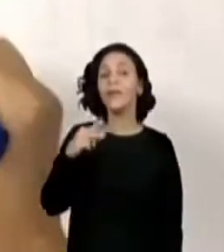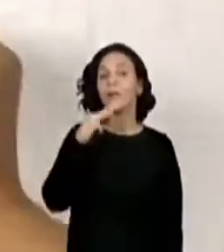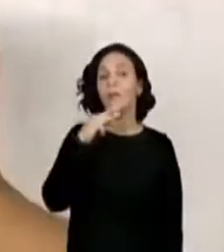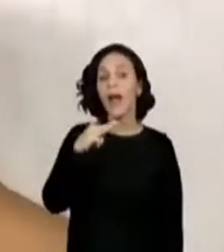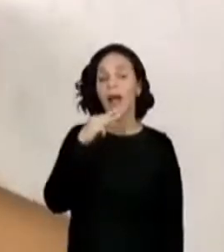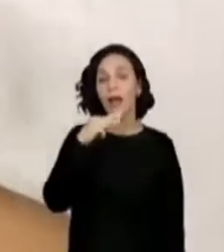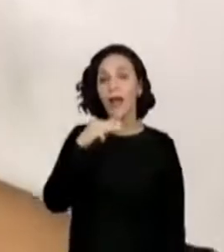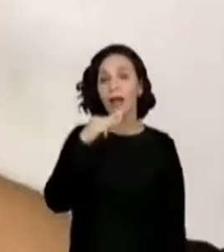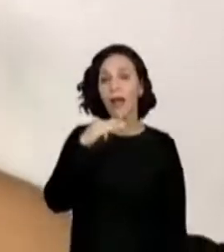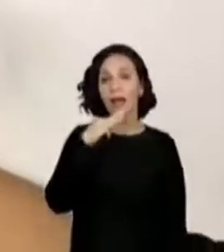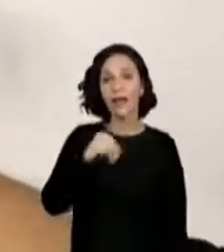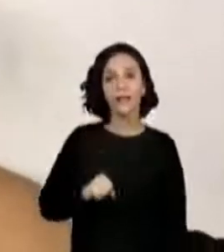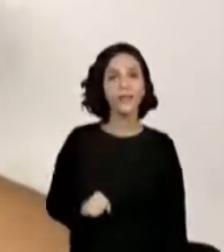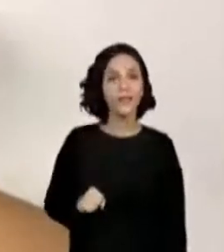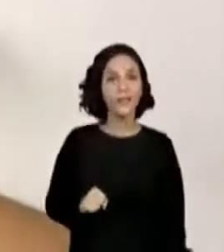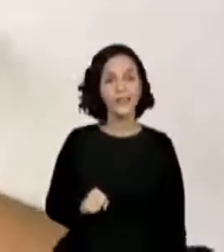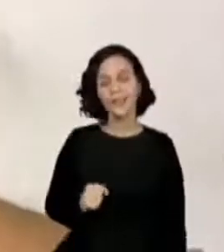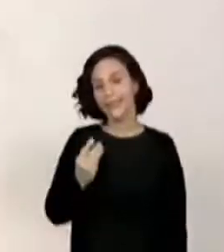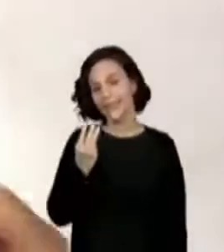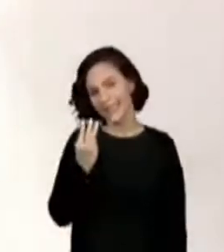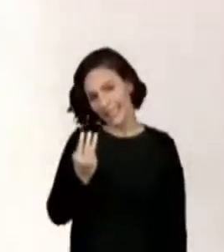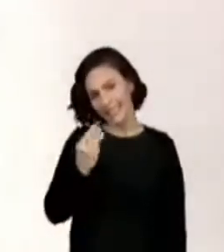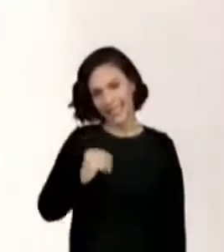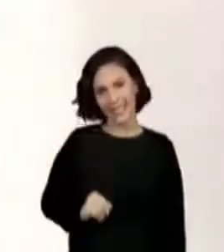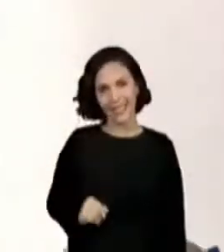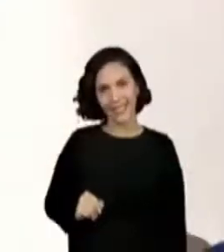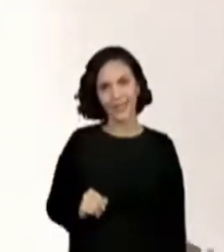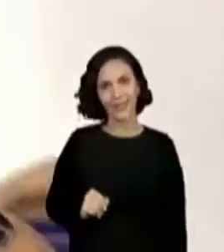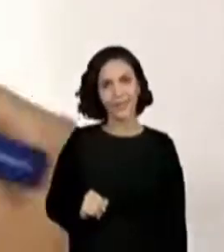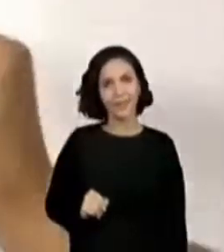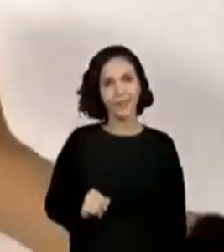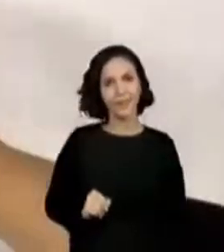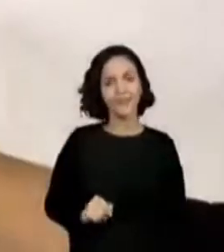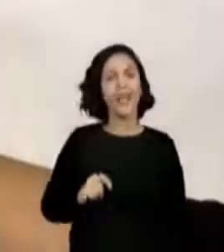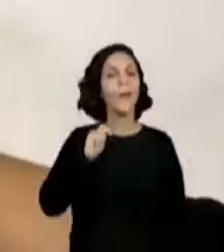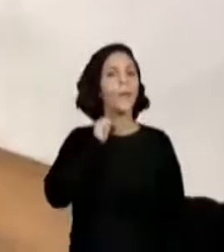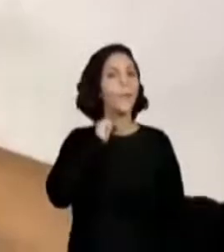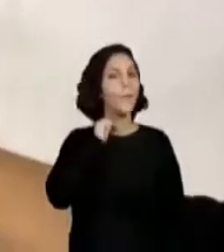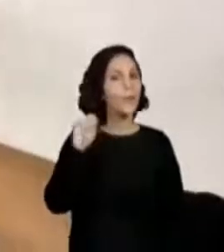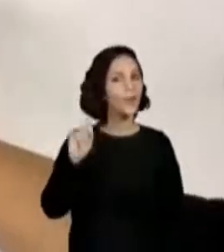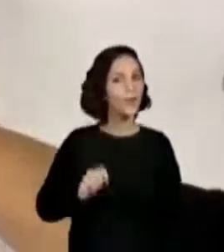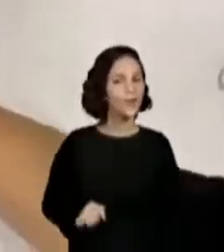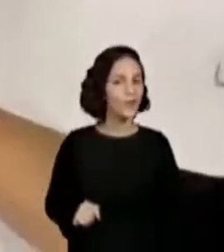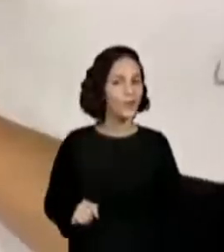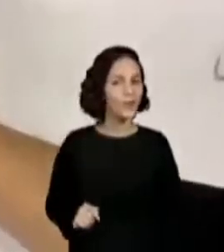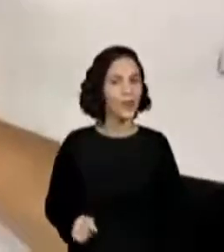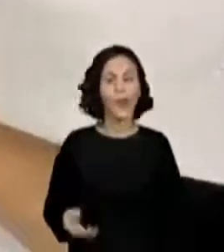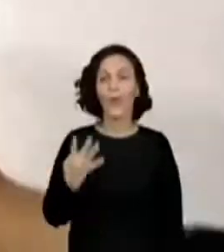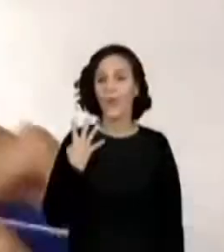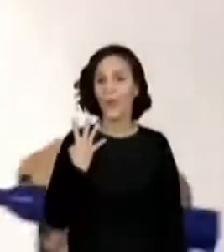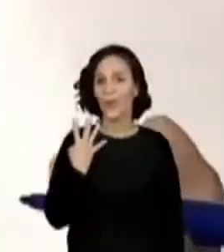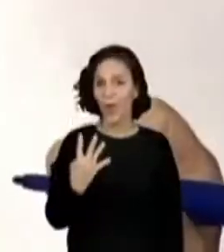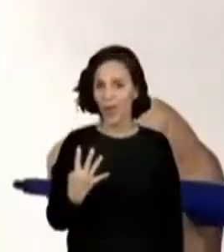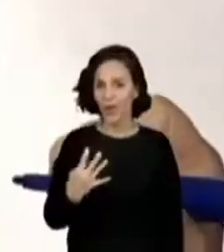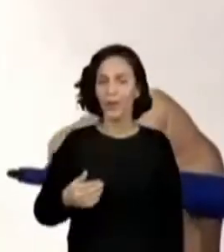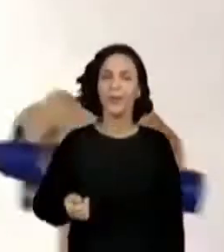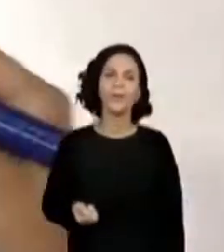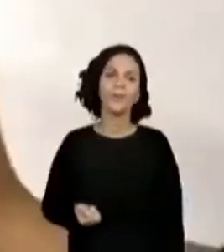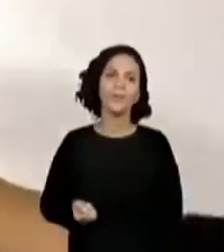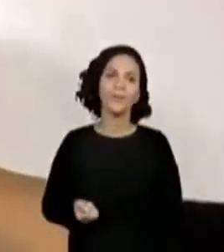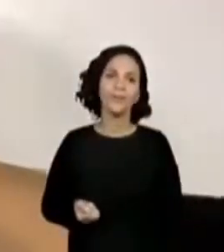Março. O mês 3, abril. O mês